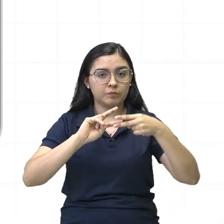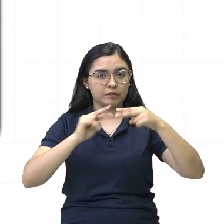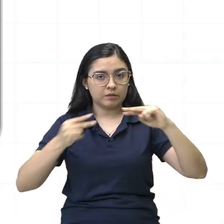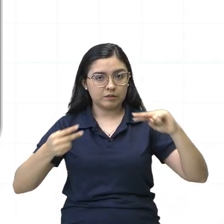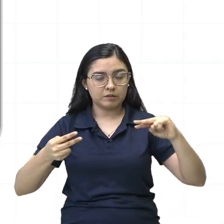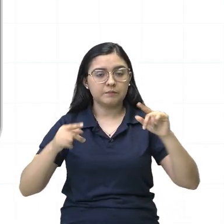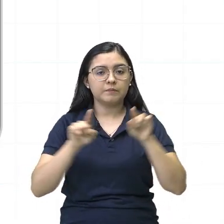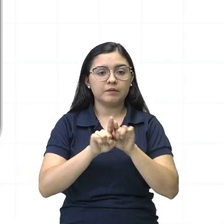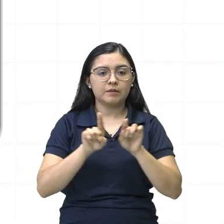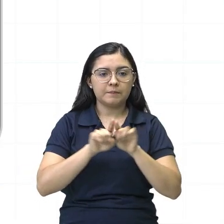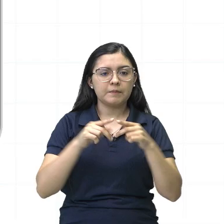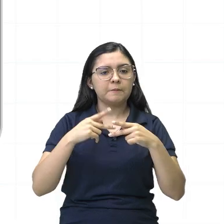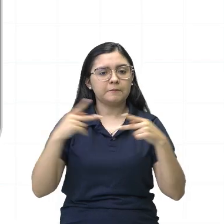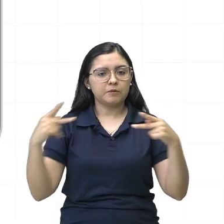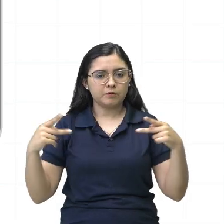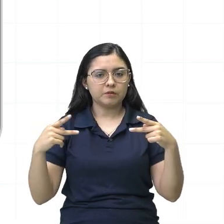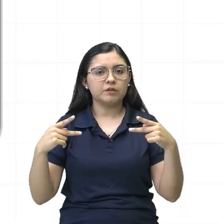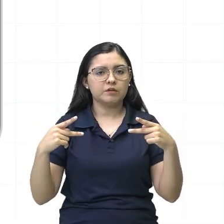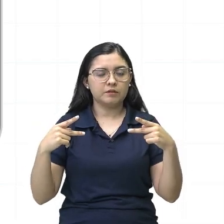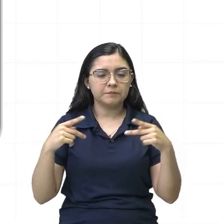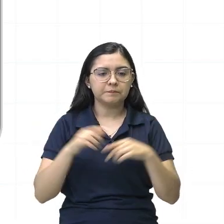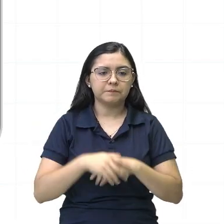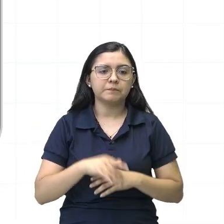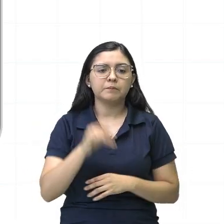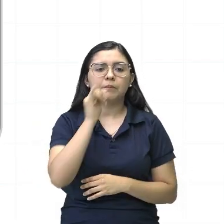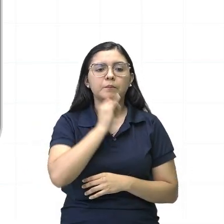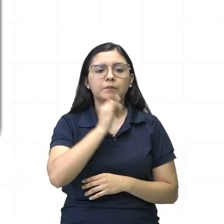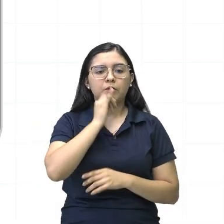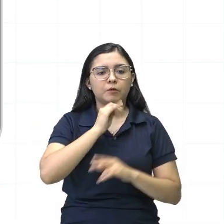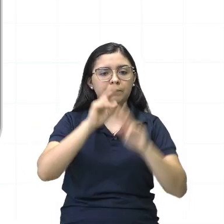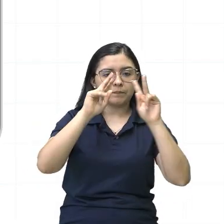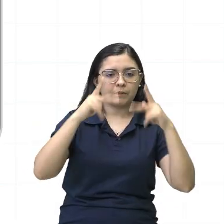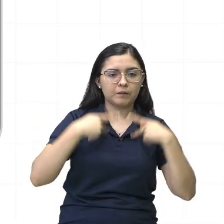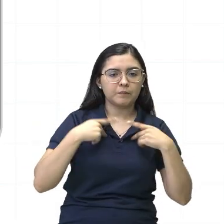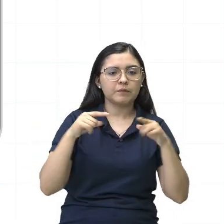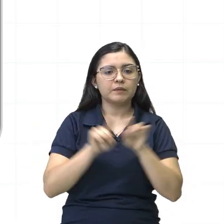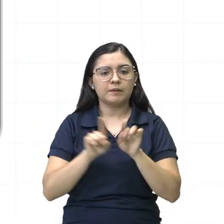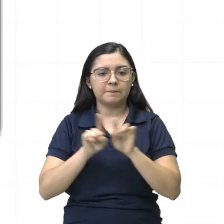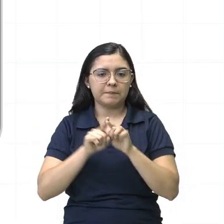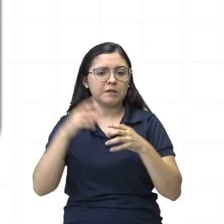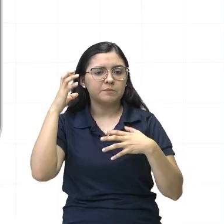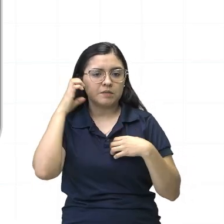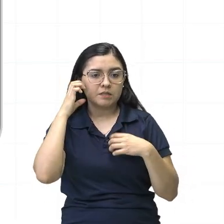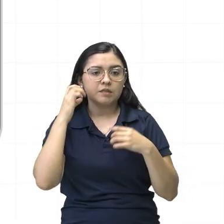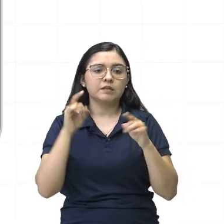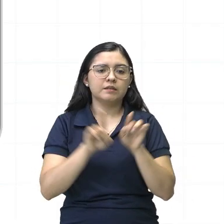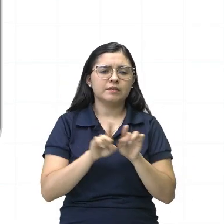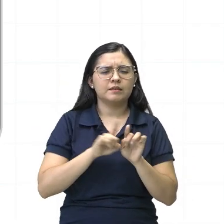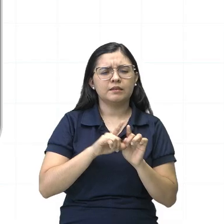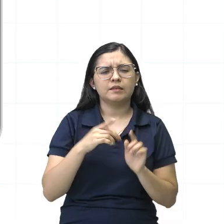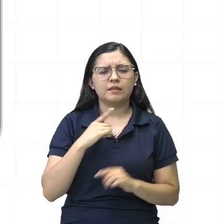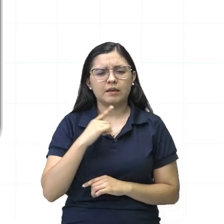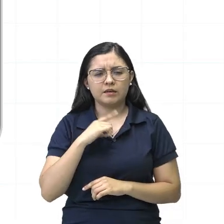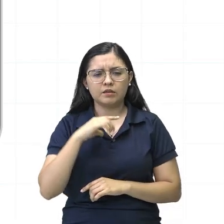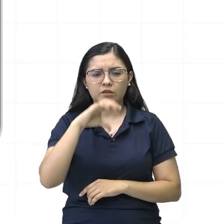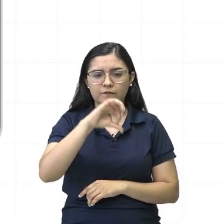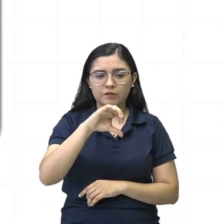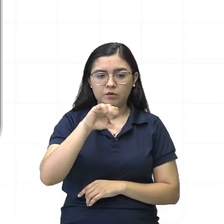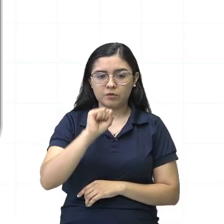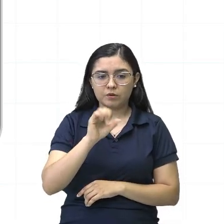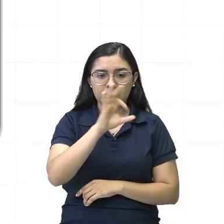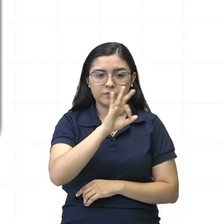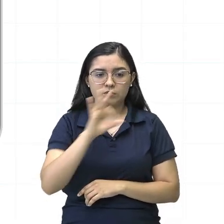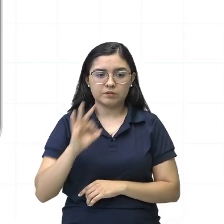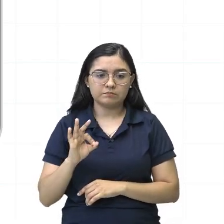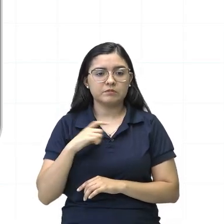e proteínas compartilhados, por exemplo, humanos e chimpanzés, que têm cerca de 98%